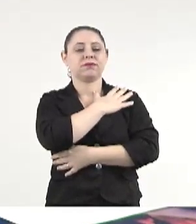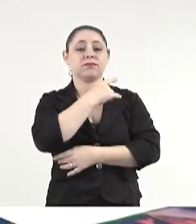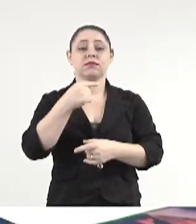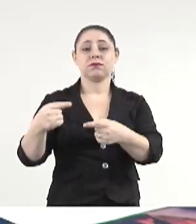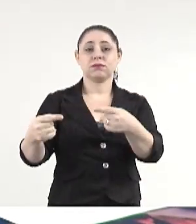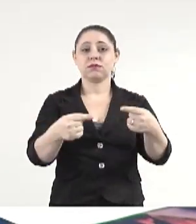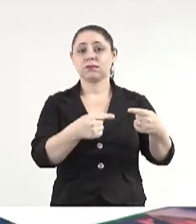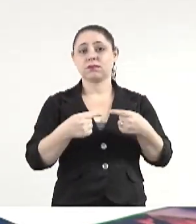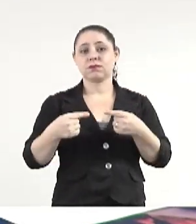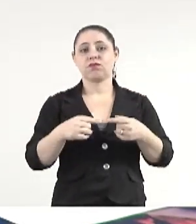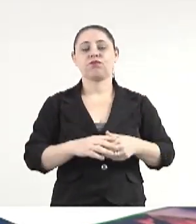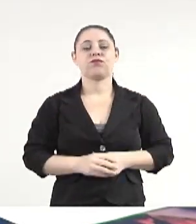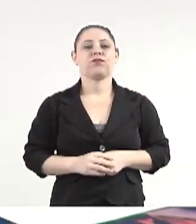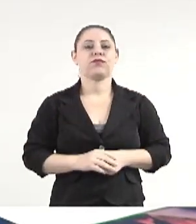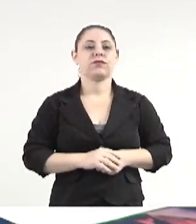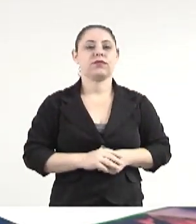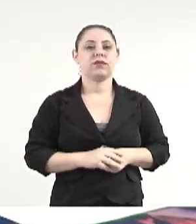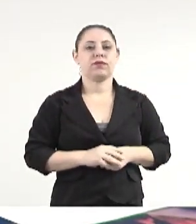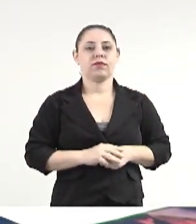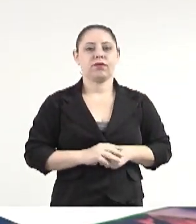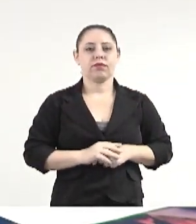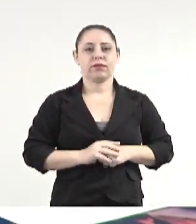discussão.